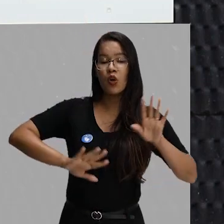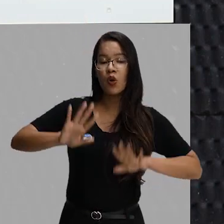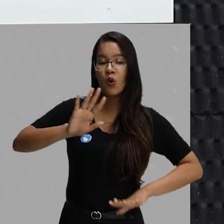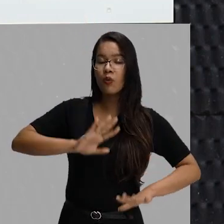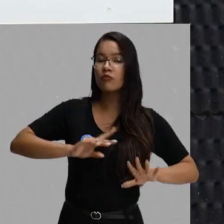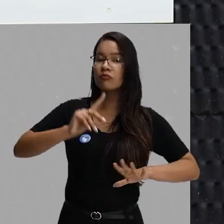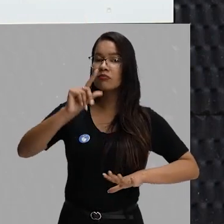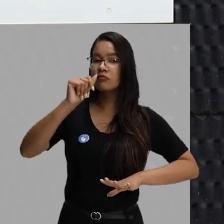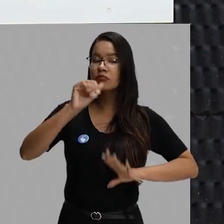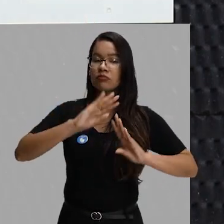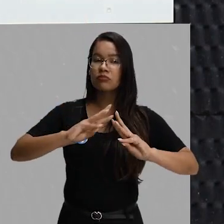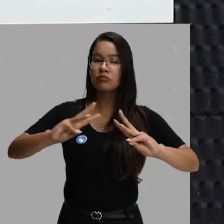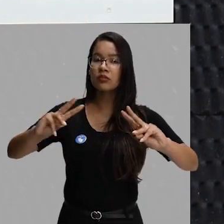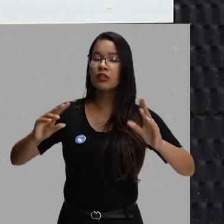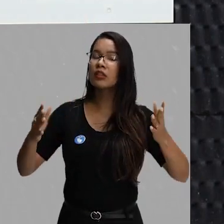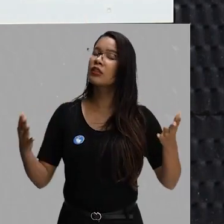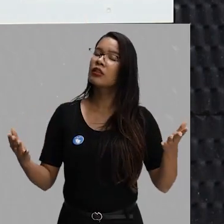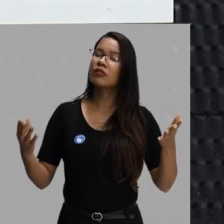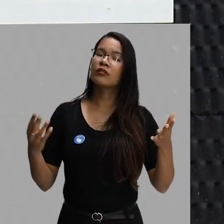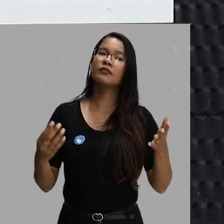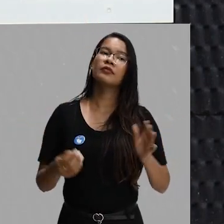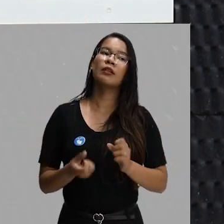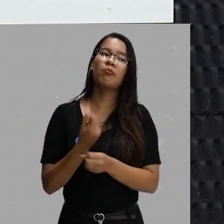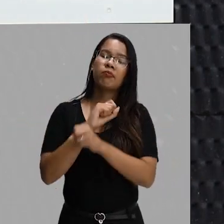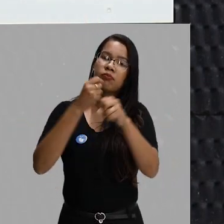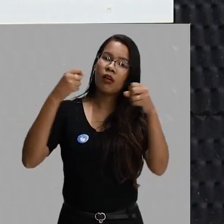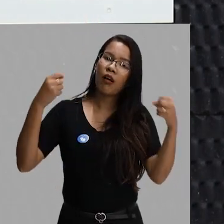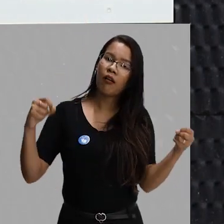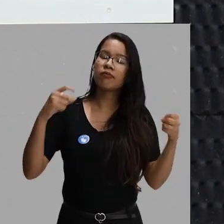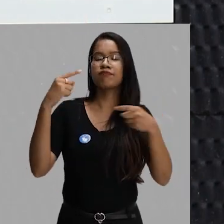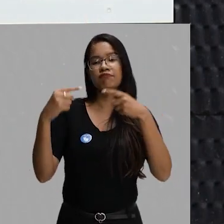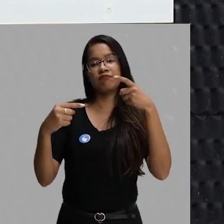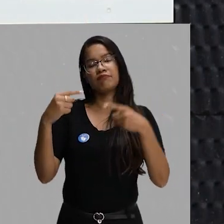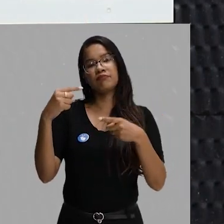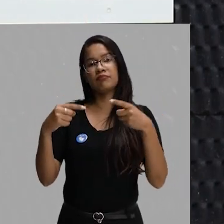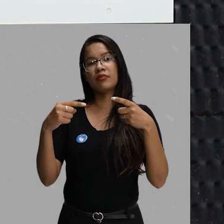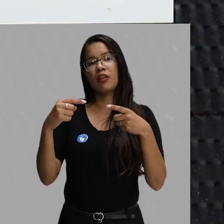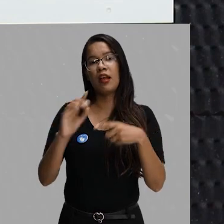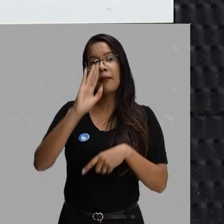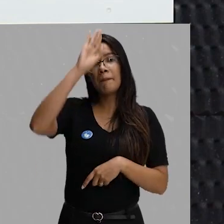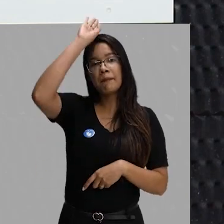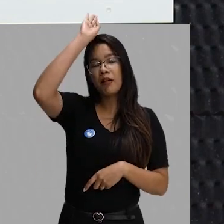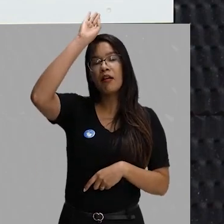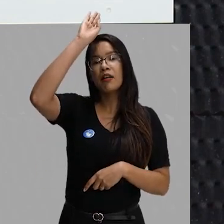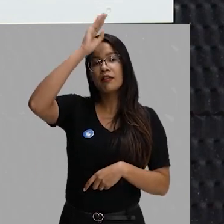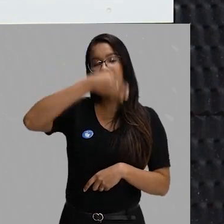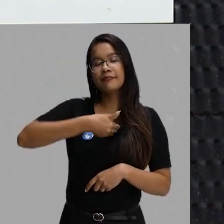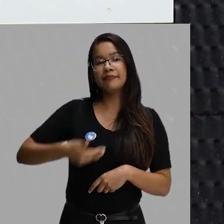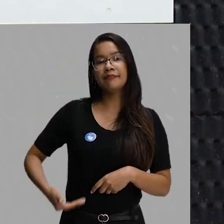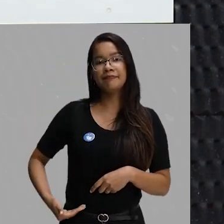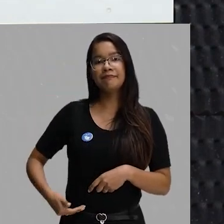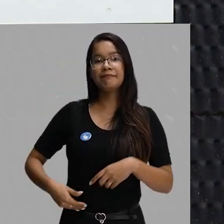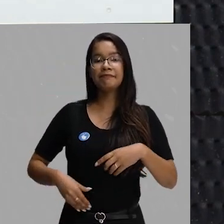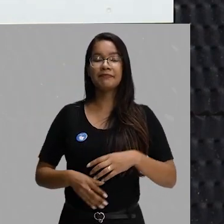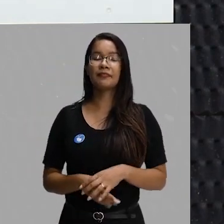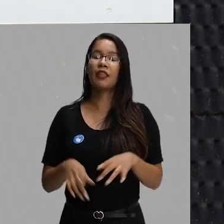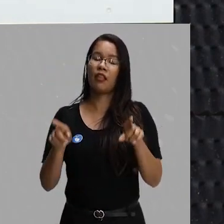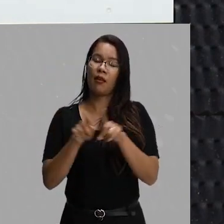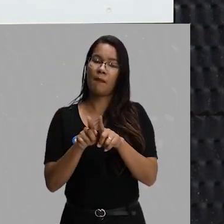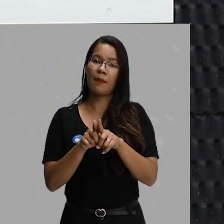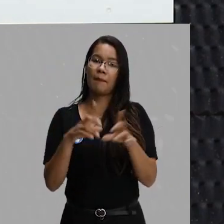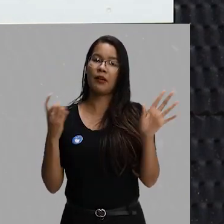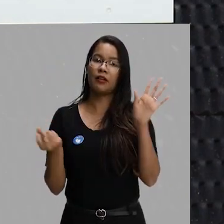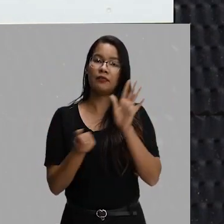públicos. E aí ele se torna a grande instituição política da República Romana. Além disso, a República é marcada também por uma